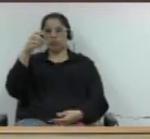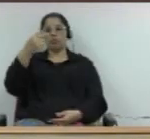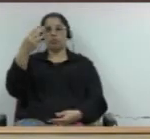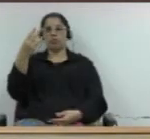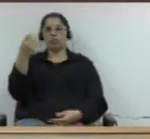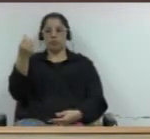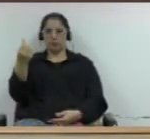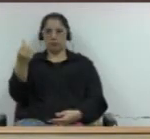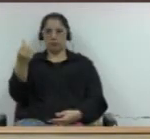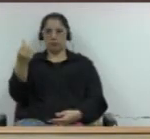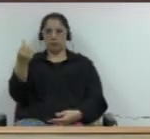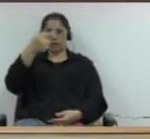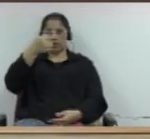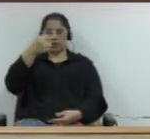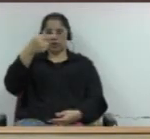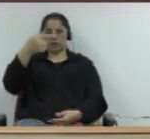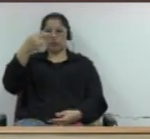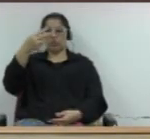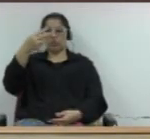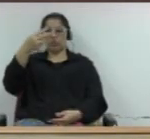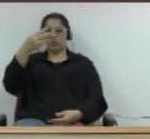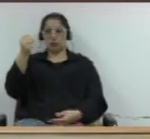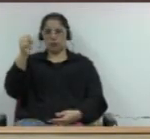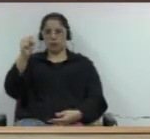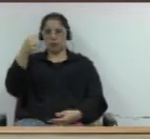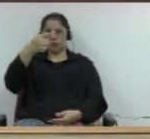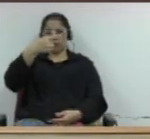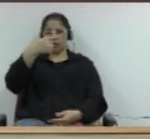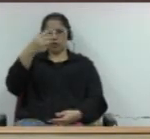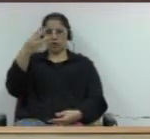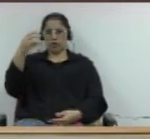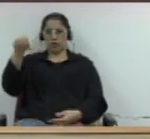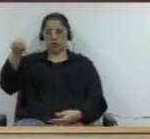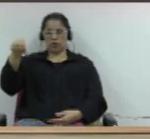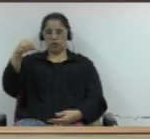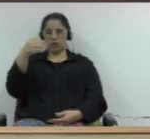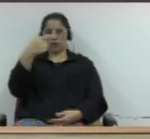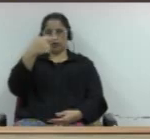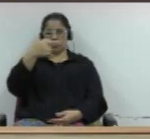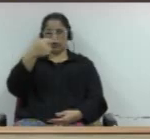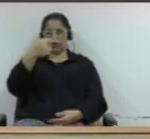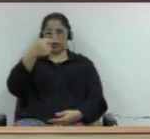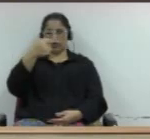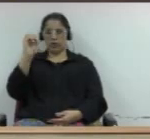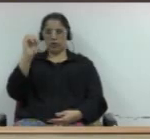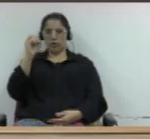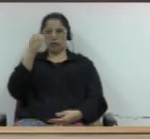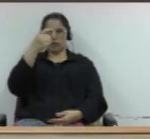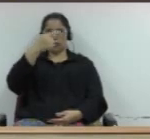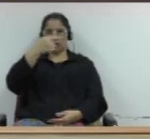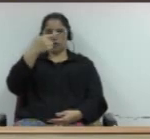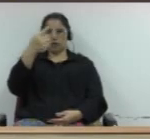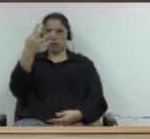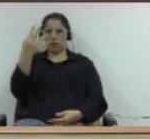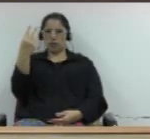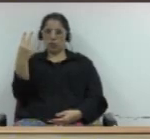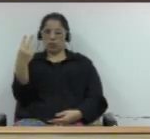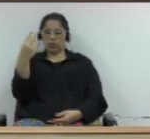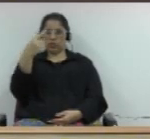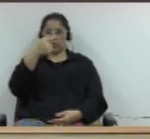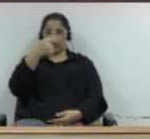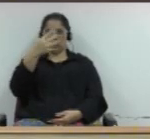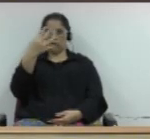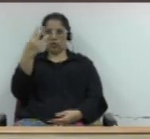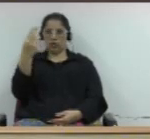737, 738, 739, 740, 742,